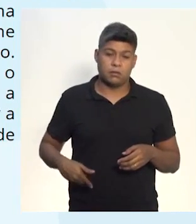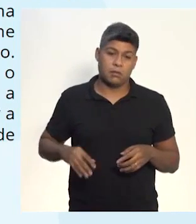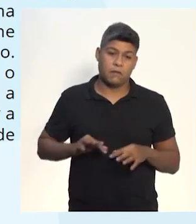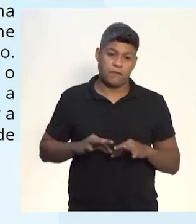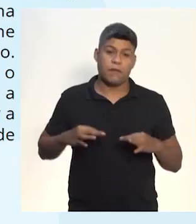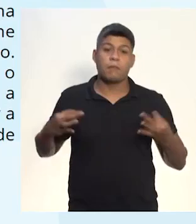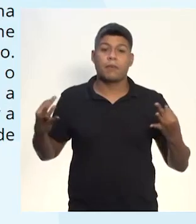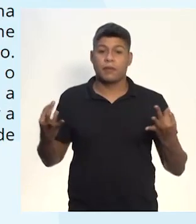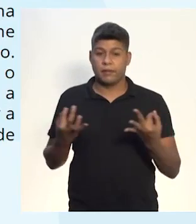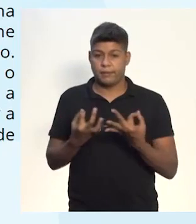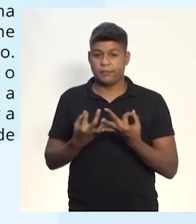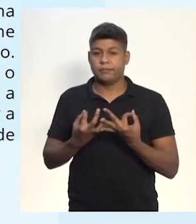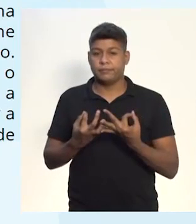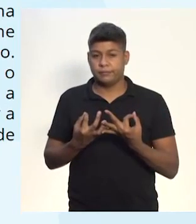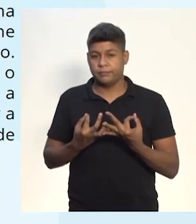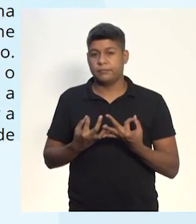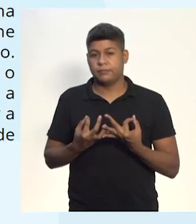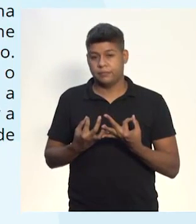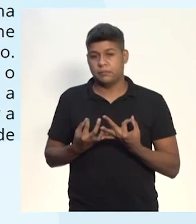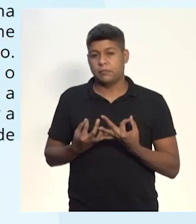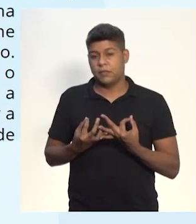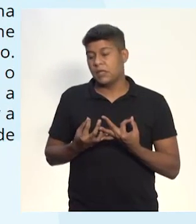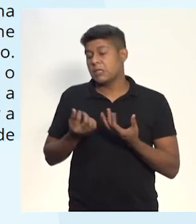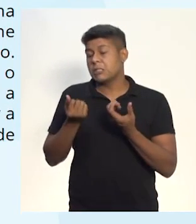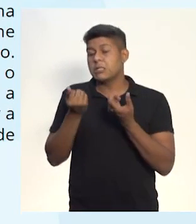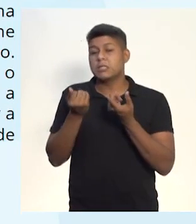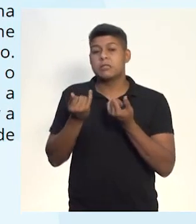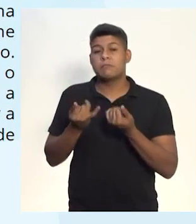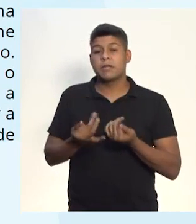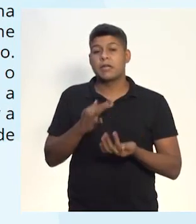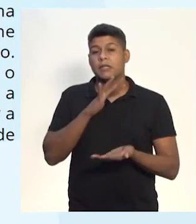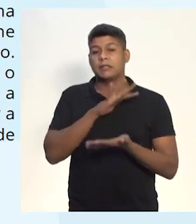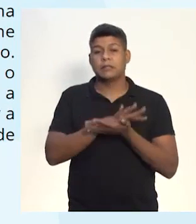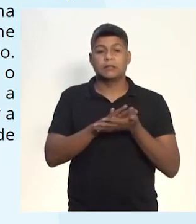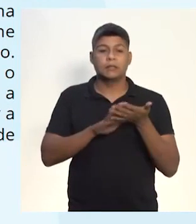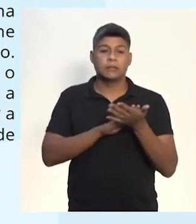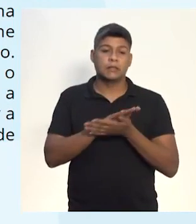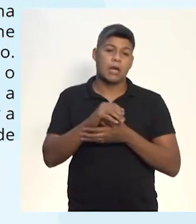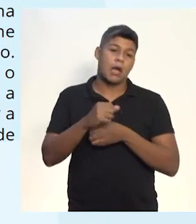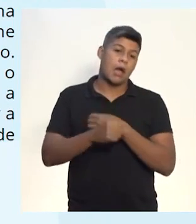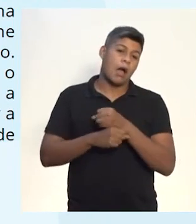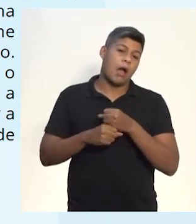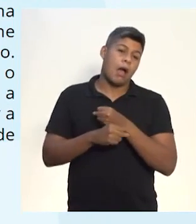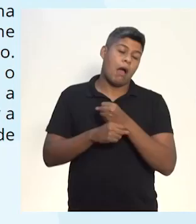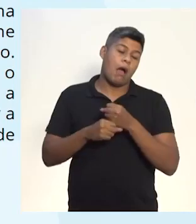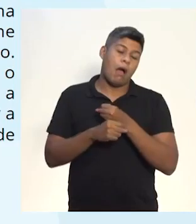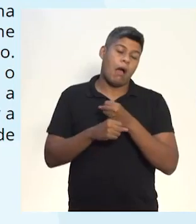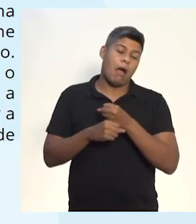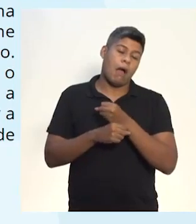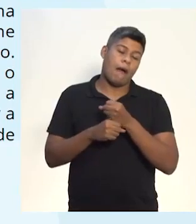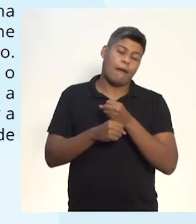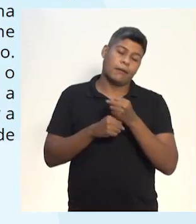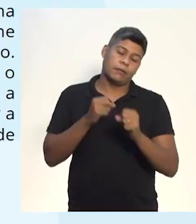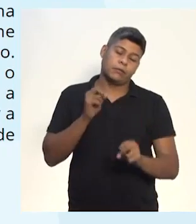inteira não podia justificar os longos anos de prisão